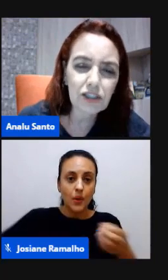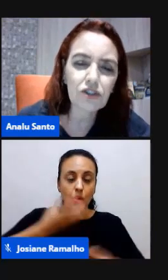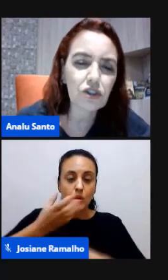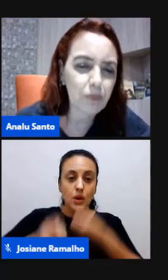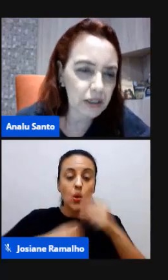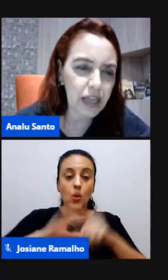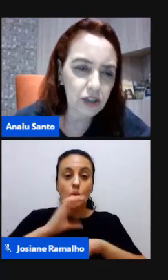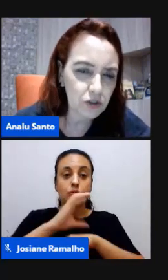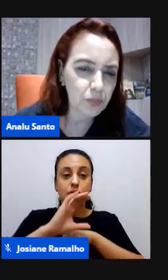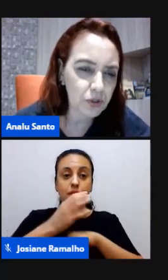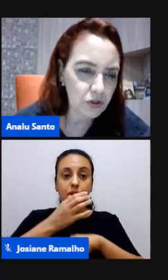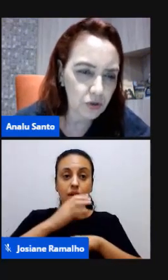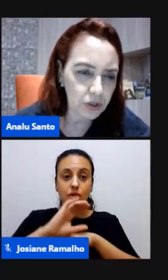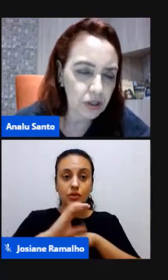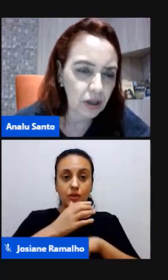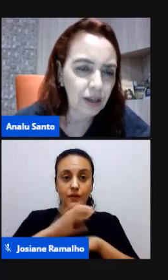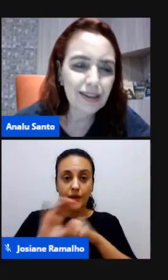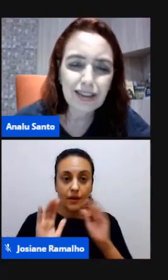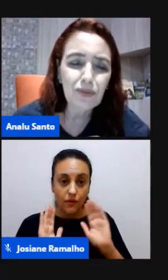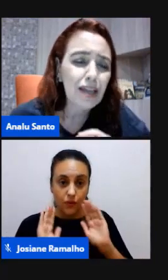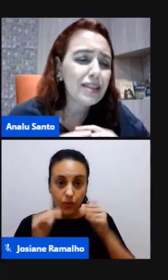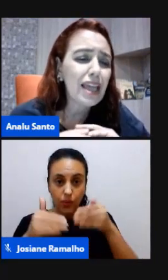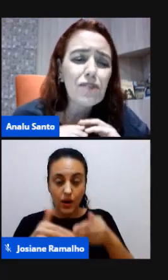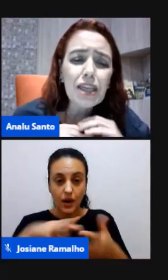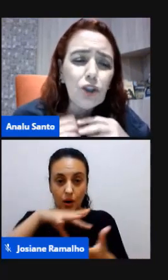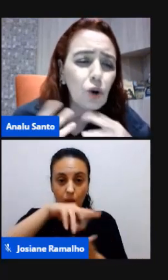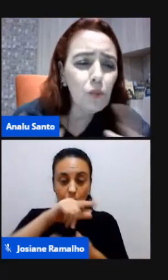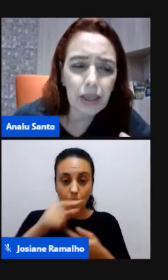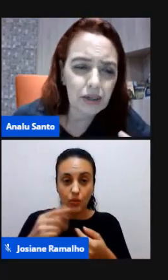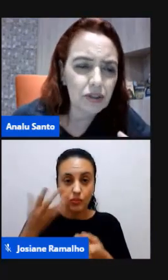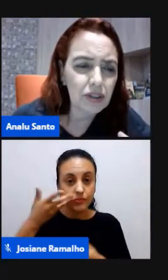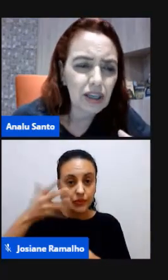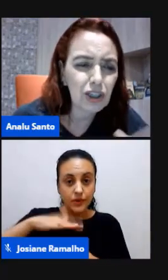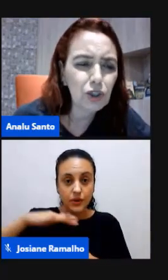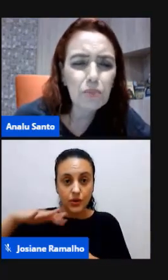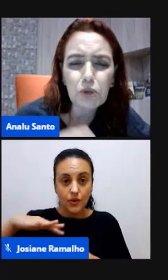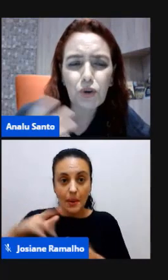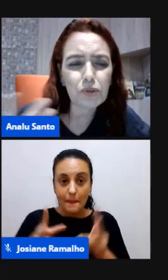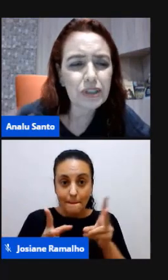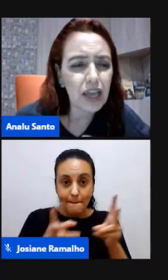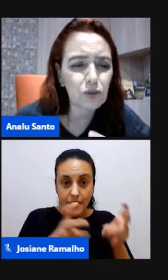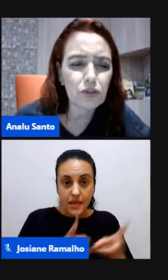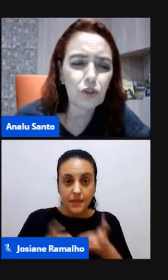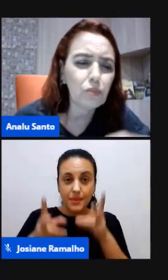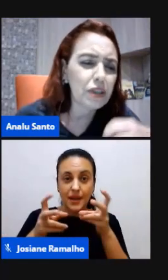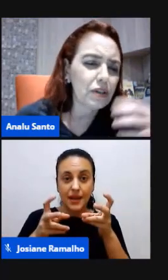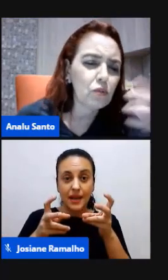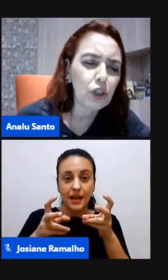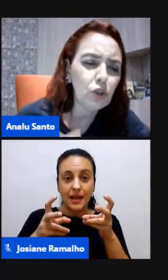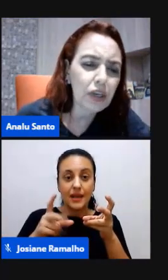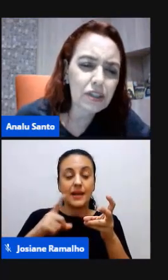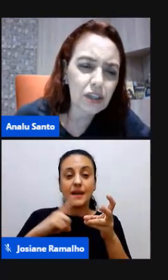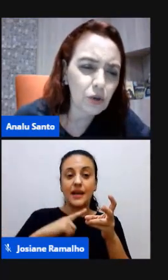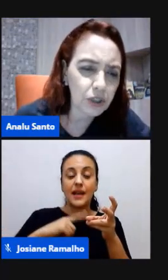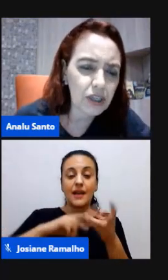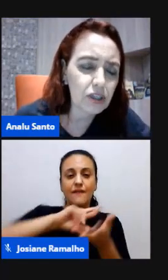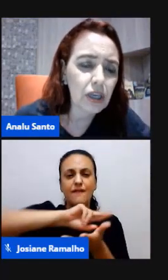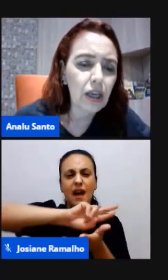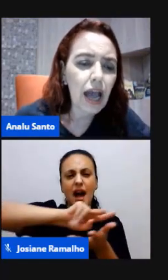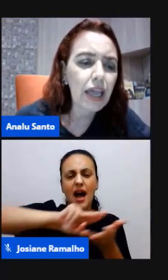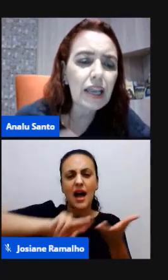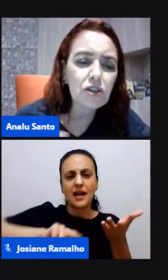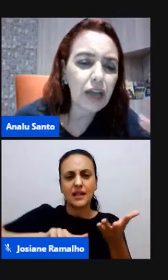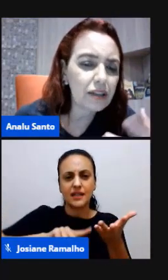uma grande disparidade de posições. Então, tem inúmeros conceitos, inúmeras